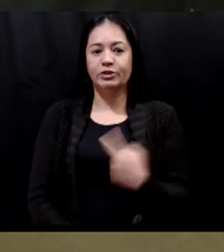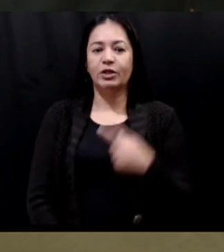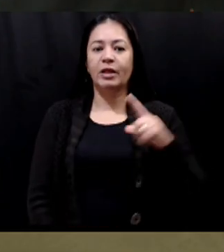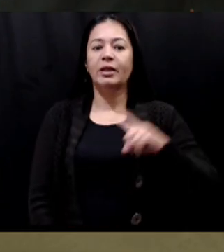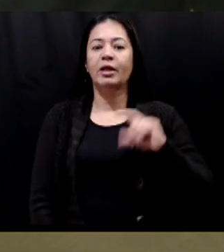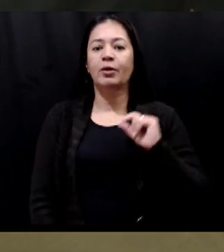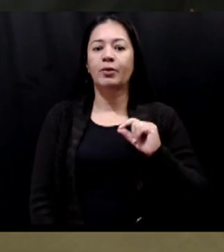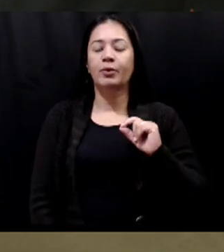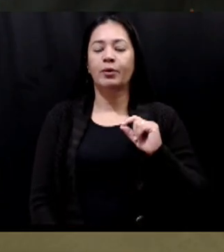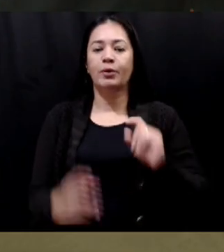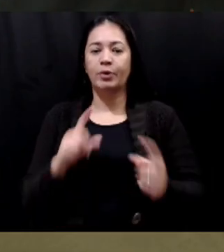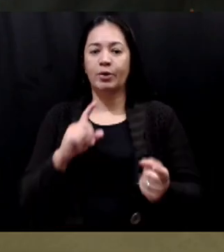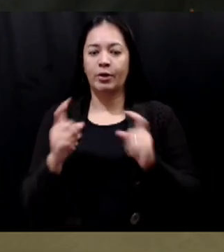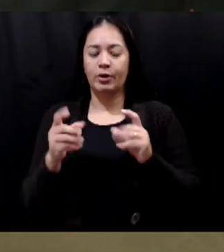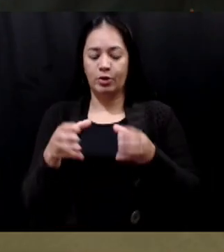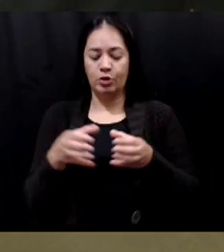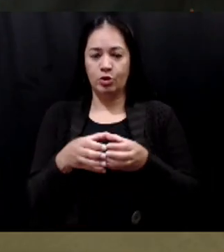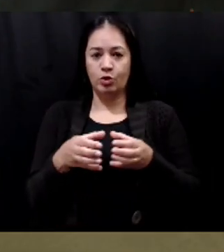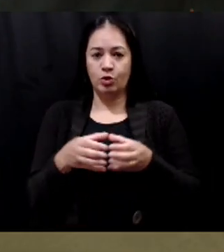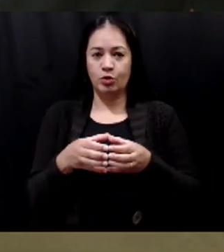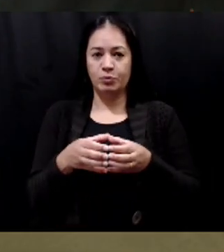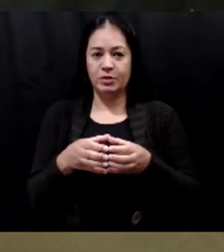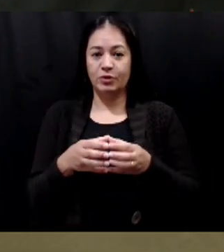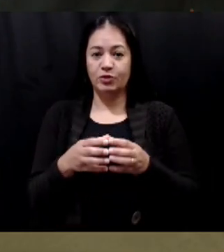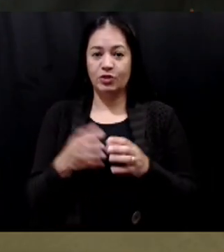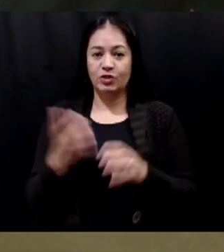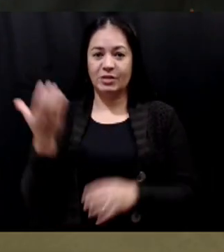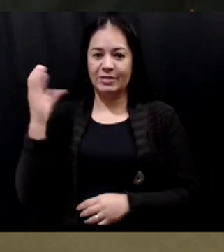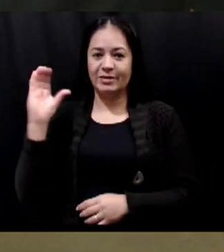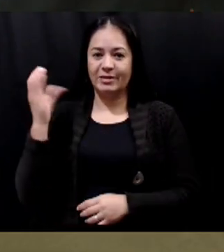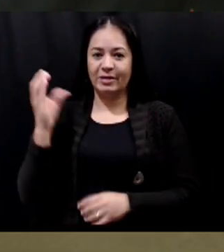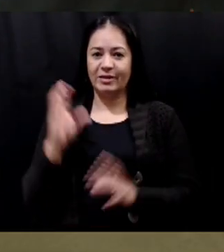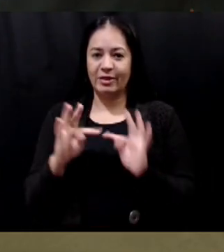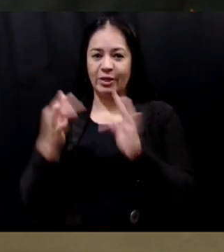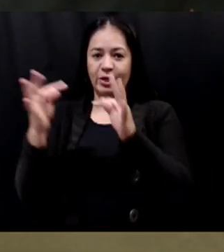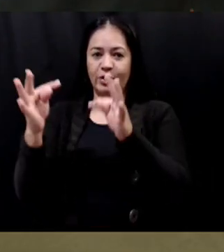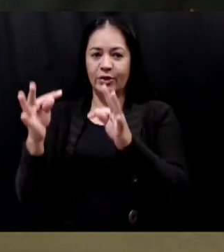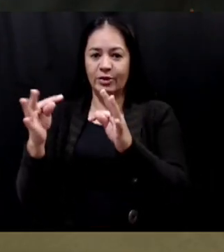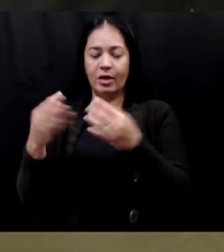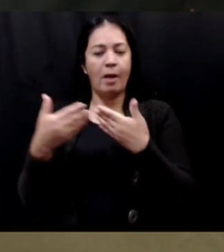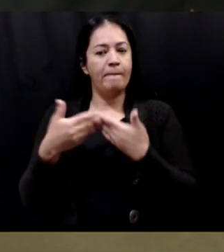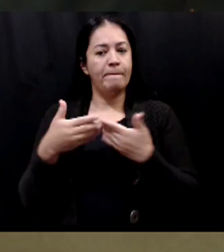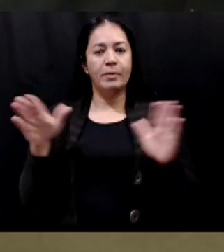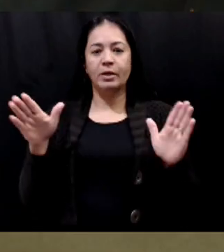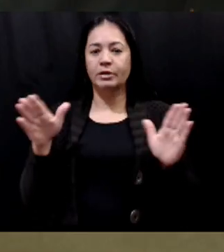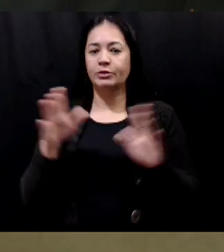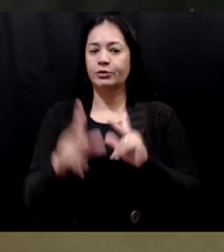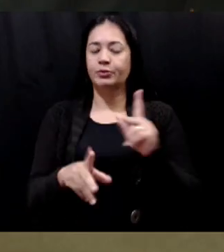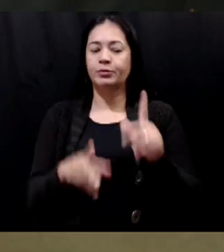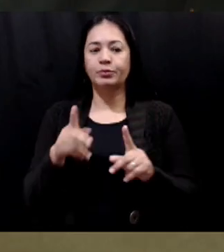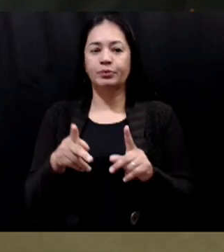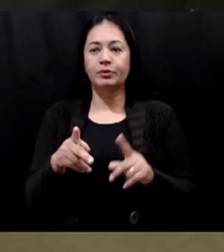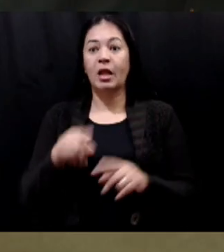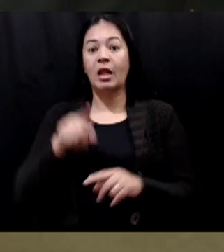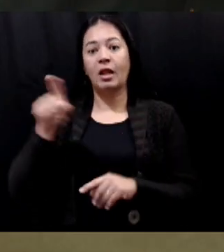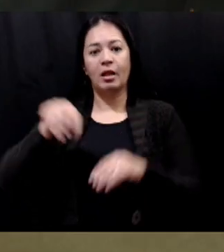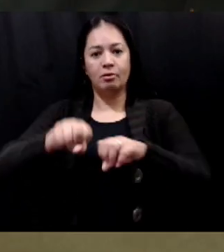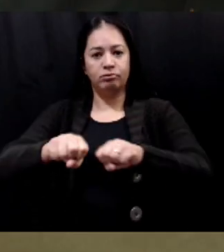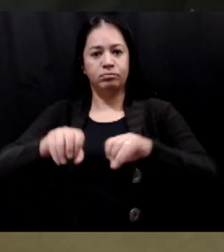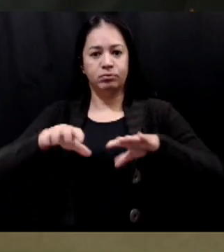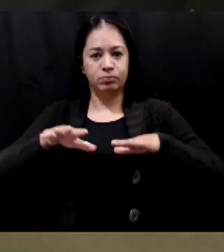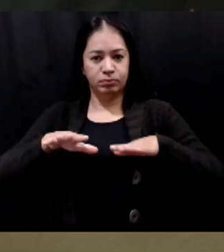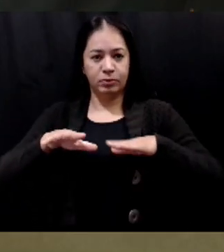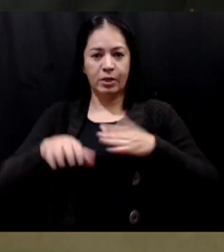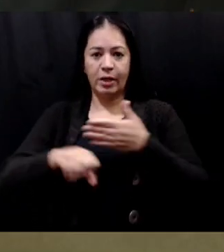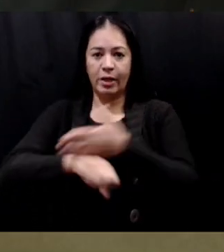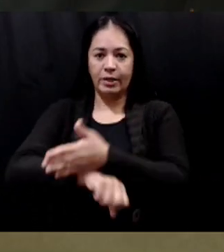da Comissão de Ciência e Tecnologia, né? É aberta à população, vai ser no plenário, então a entrada é pela Avenida